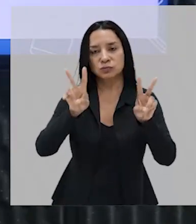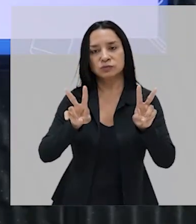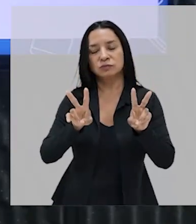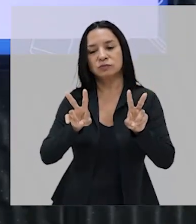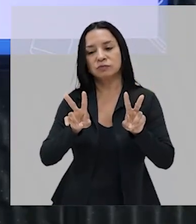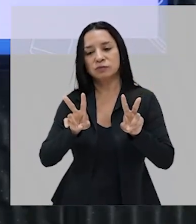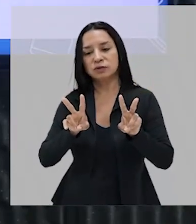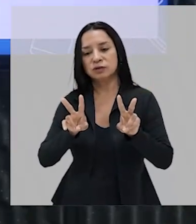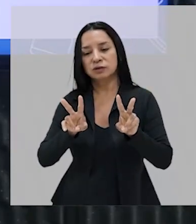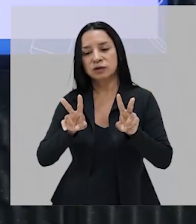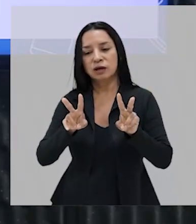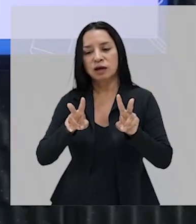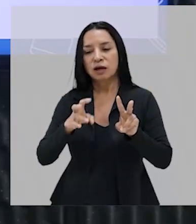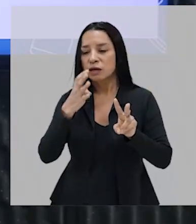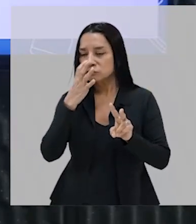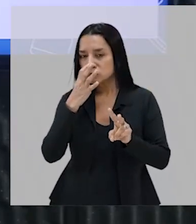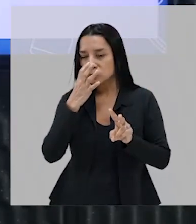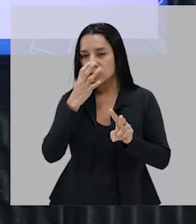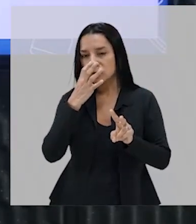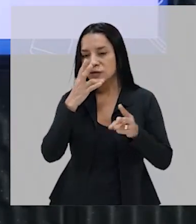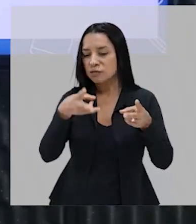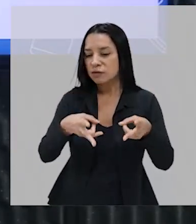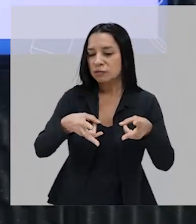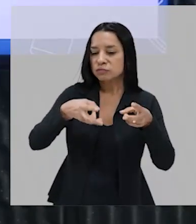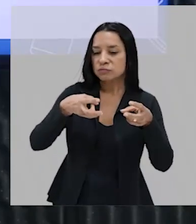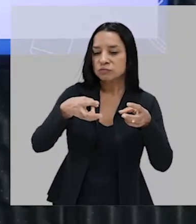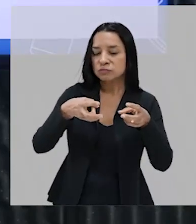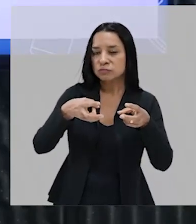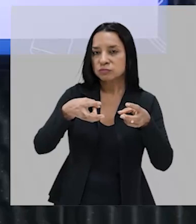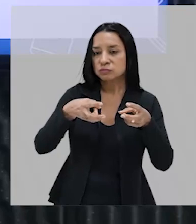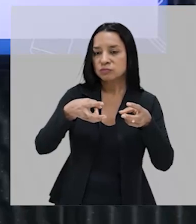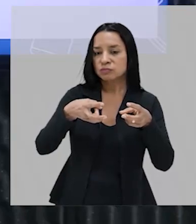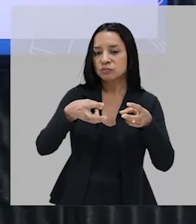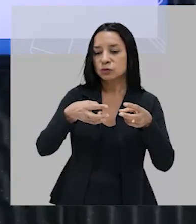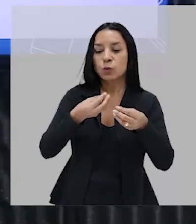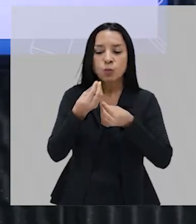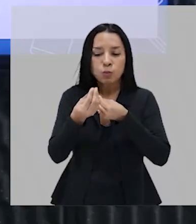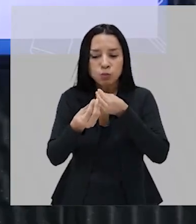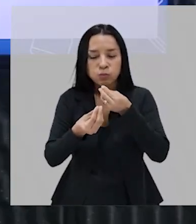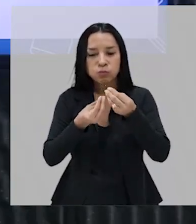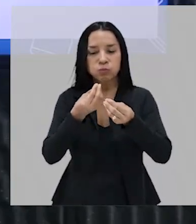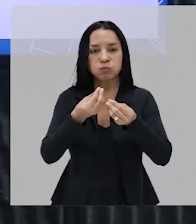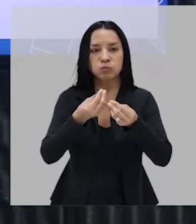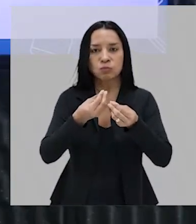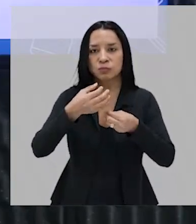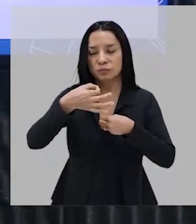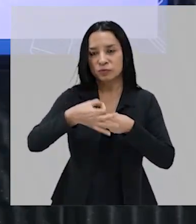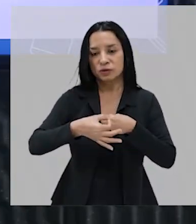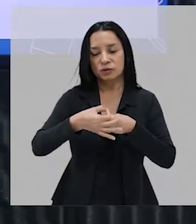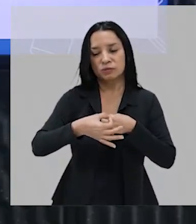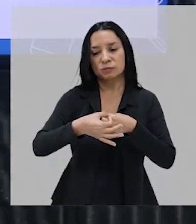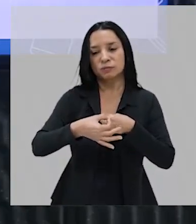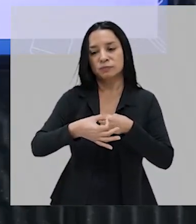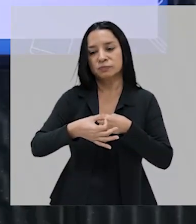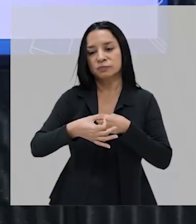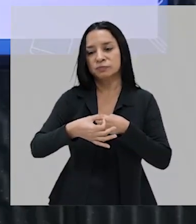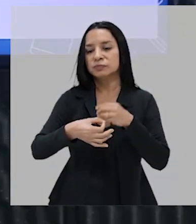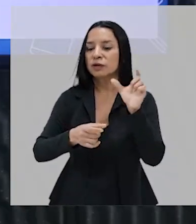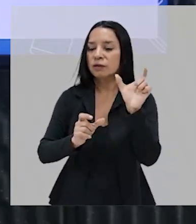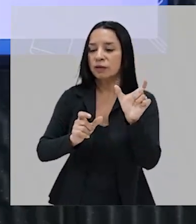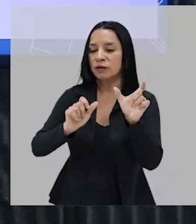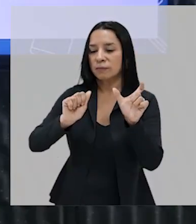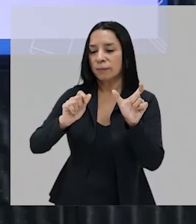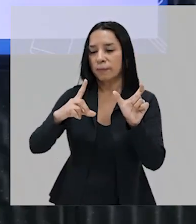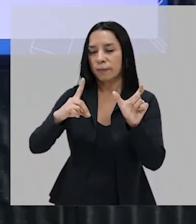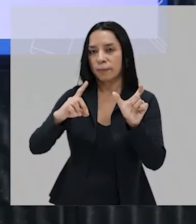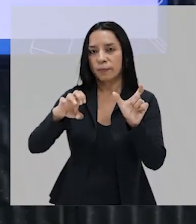ver, de observar de uma maneira muito mais adequada. Eu acho que a palavra adequação, né, claro, é uma doxa, é um termo que